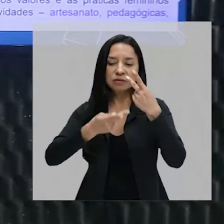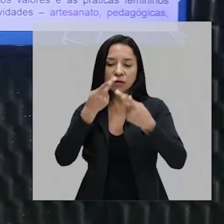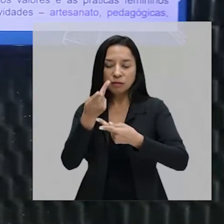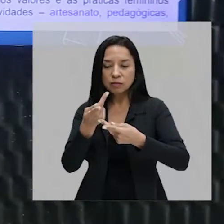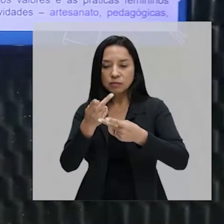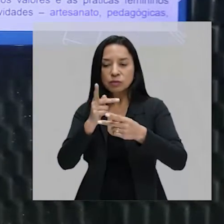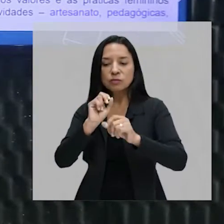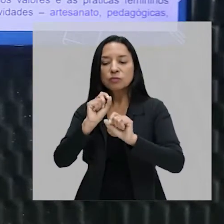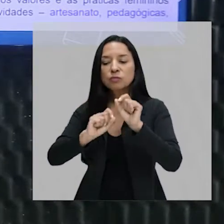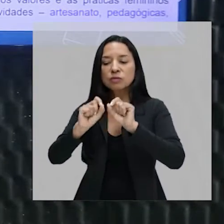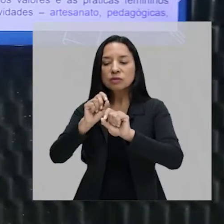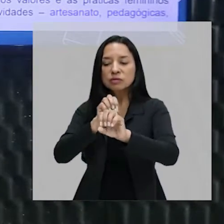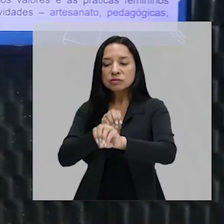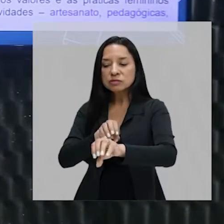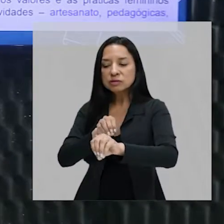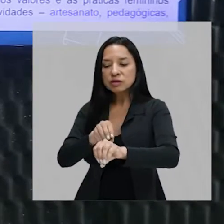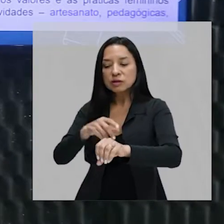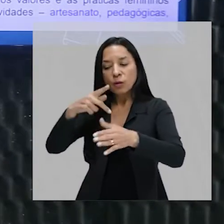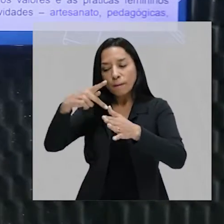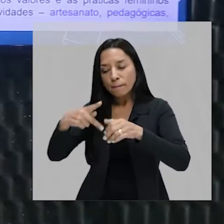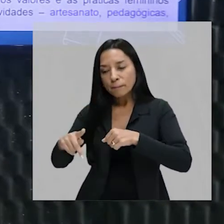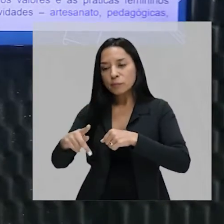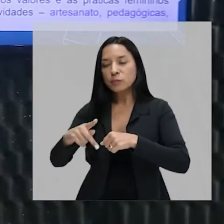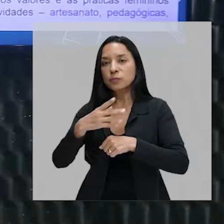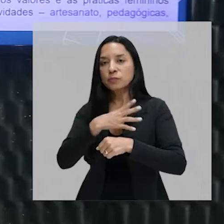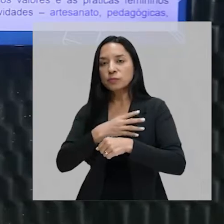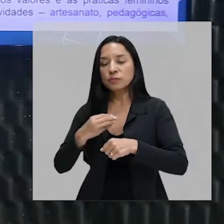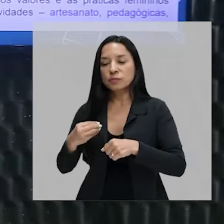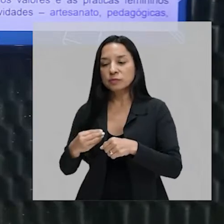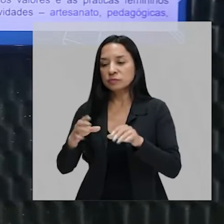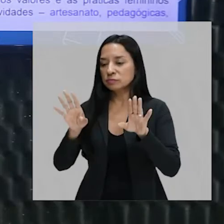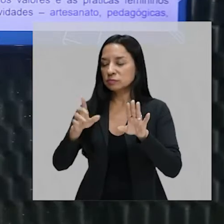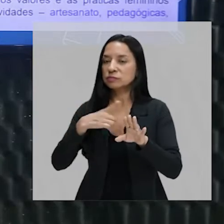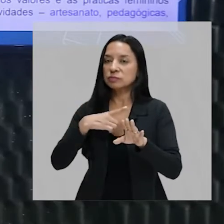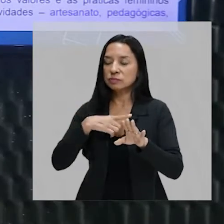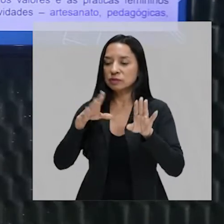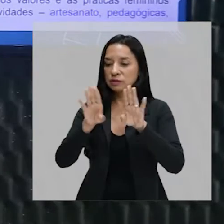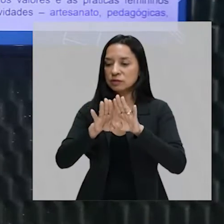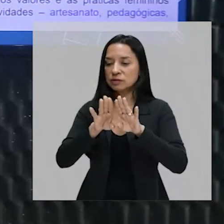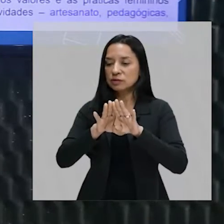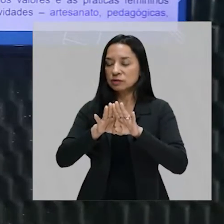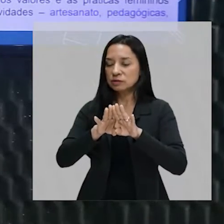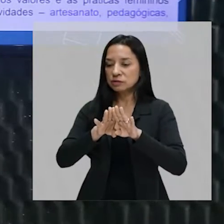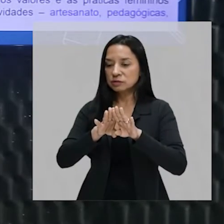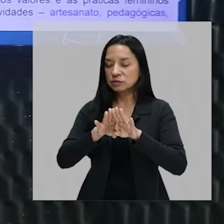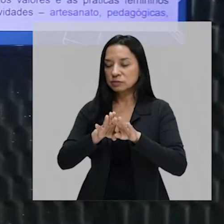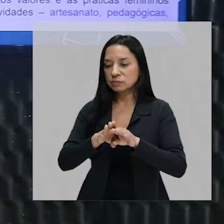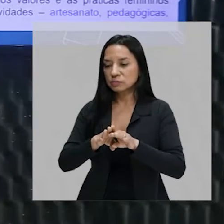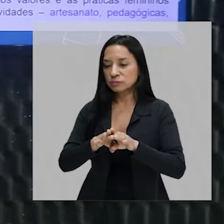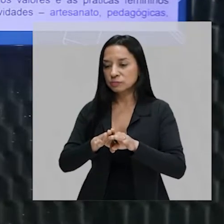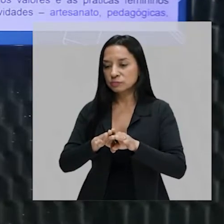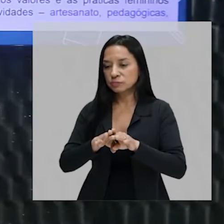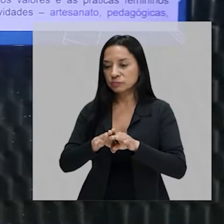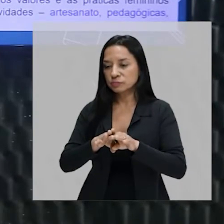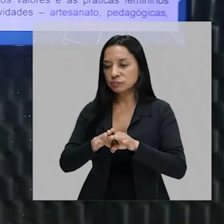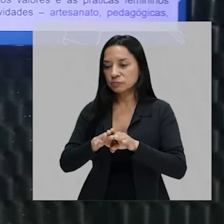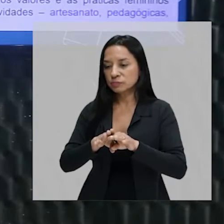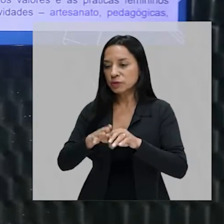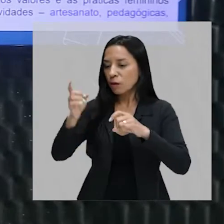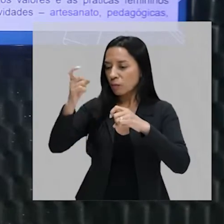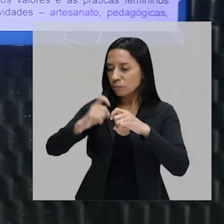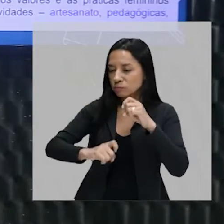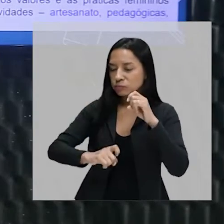ensinando seus filhos a também tinham funções a reprodutivas